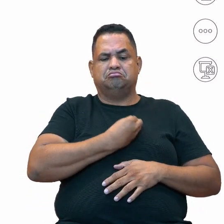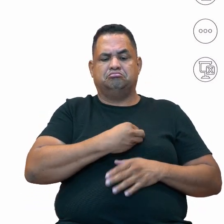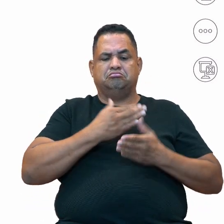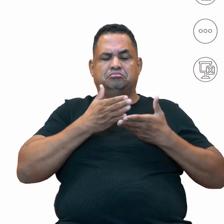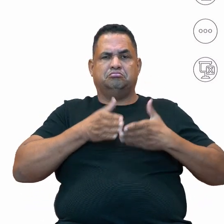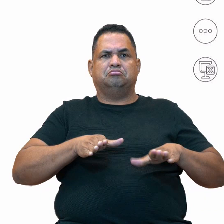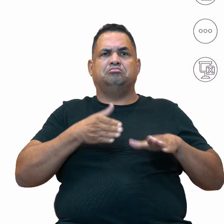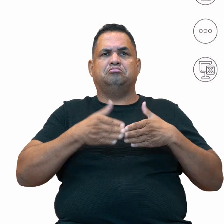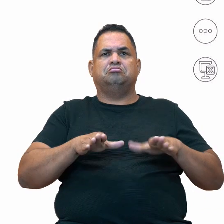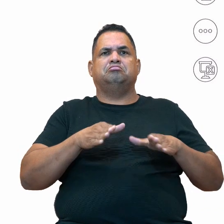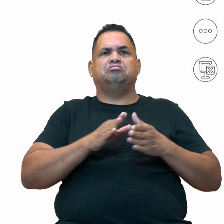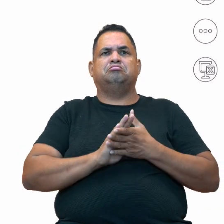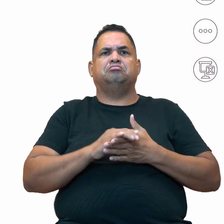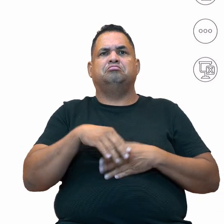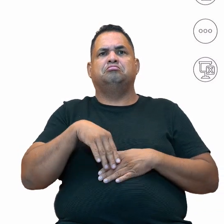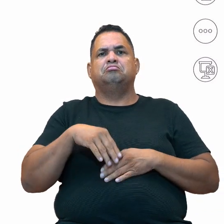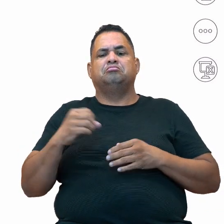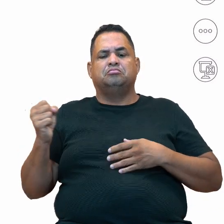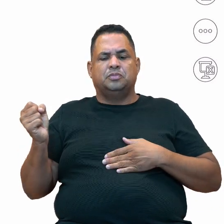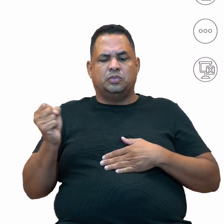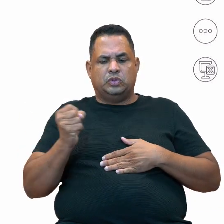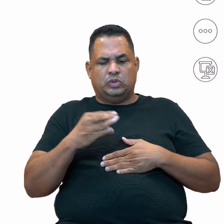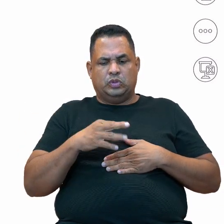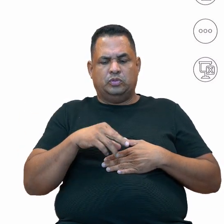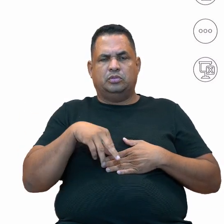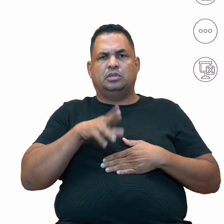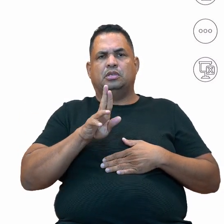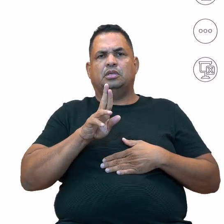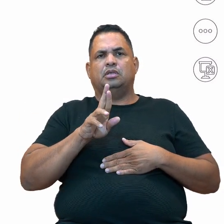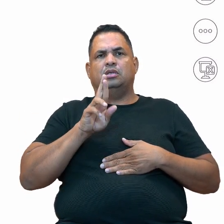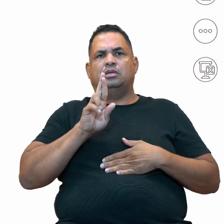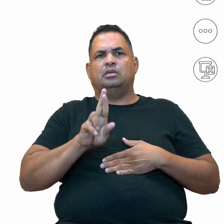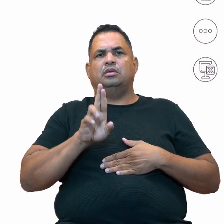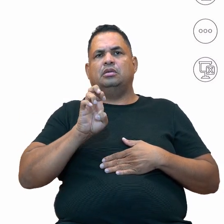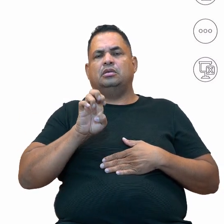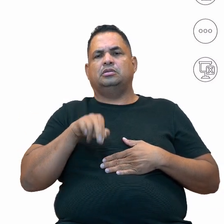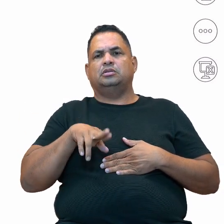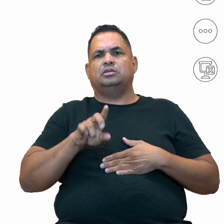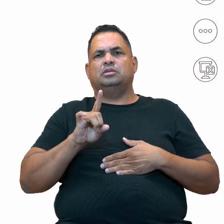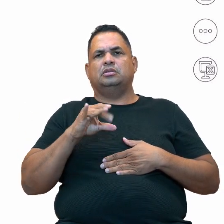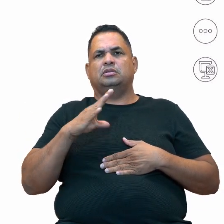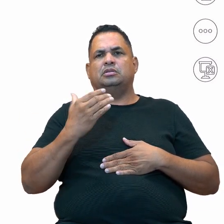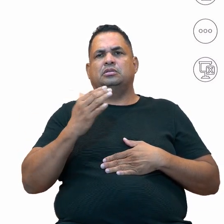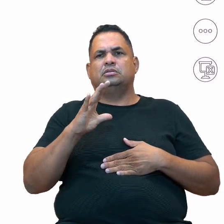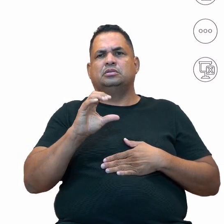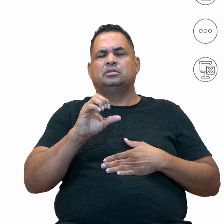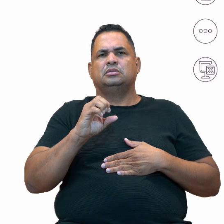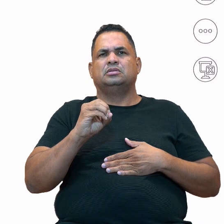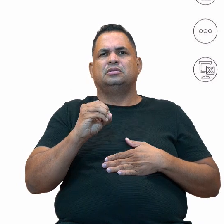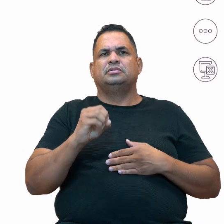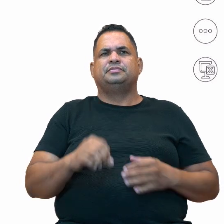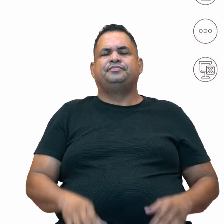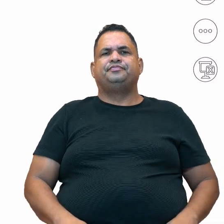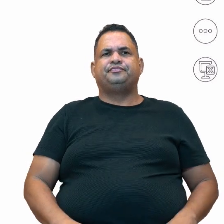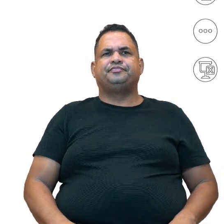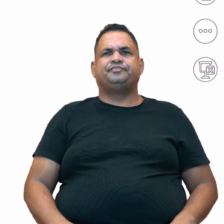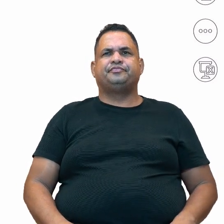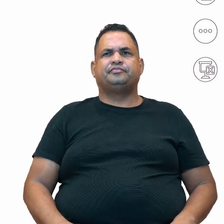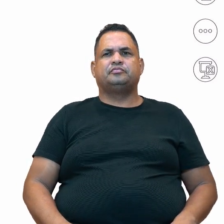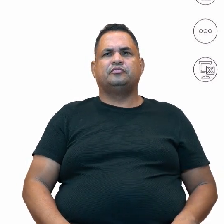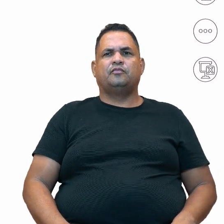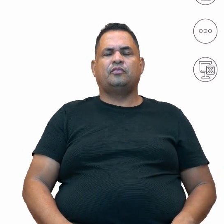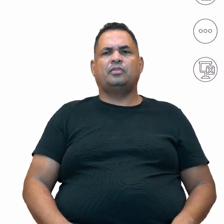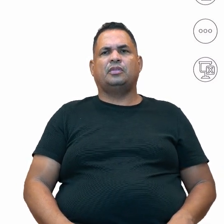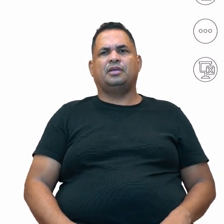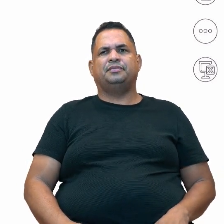por regeneração. E aí eu vou abrir uma situação aqui para vocês, um parênteses aqui, tá bom?